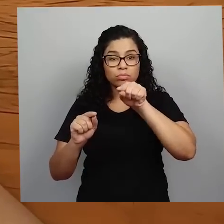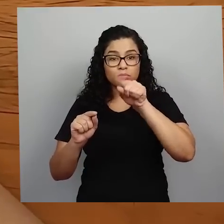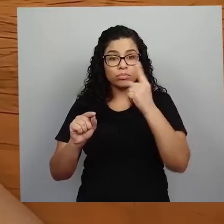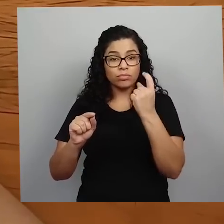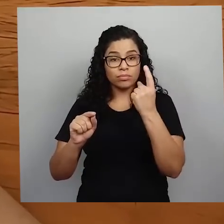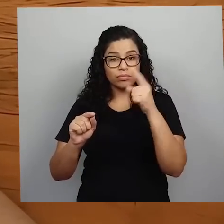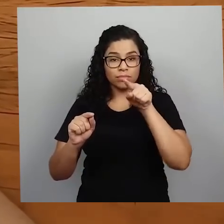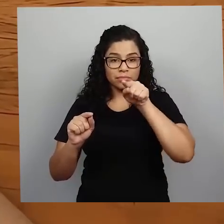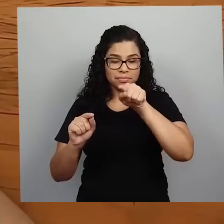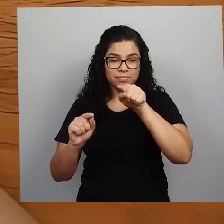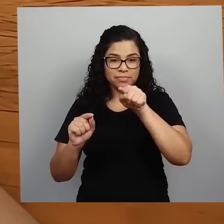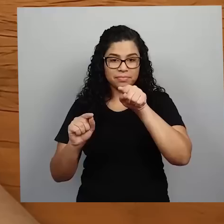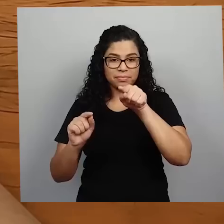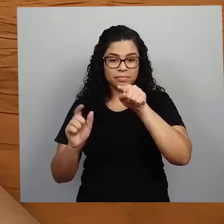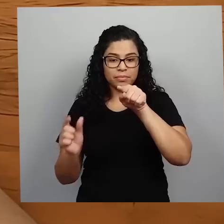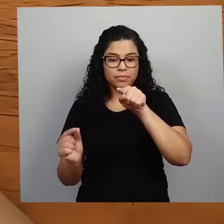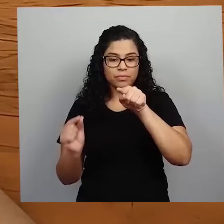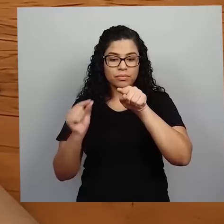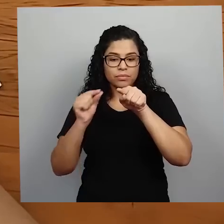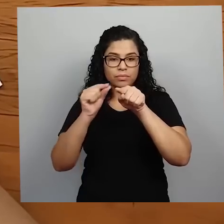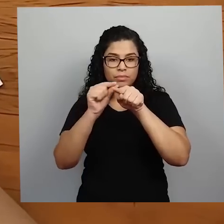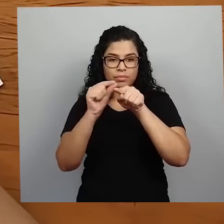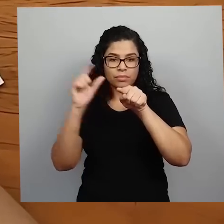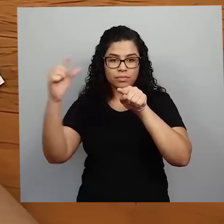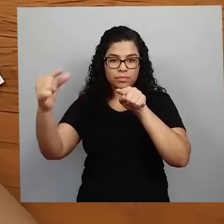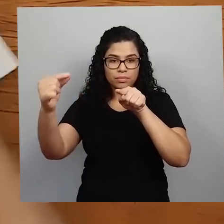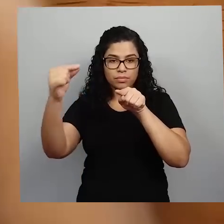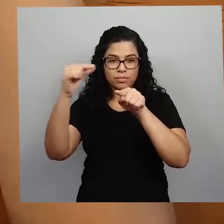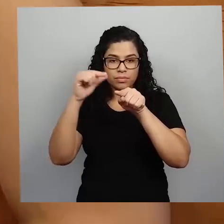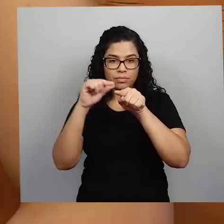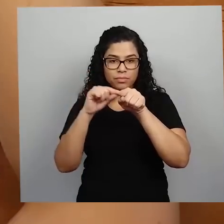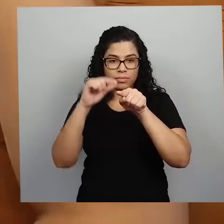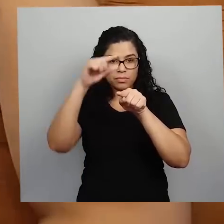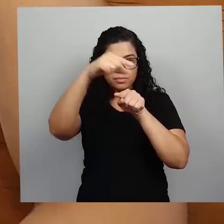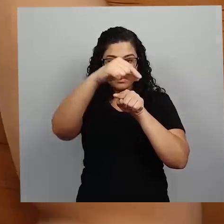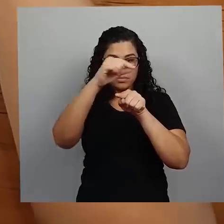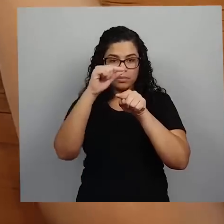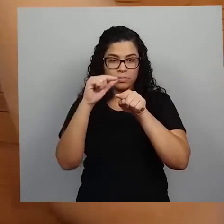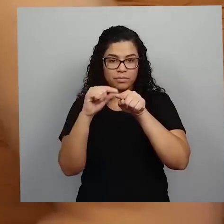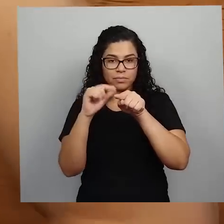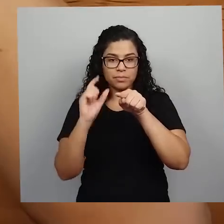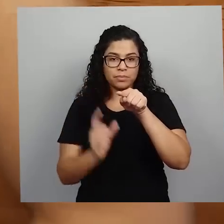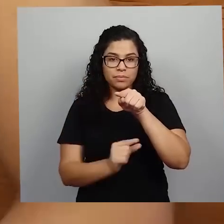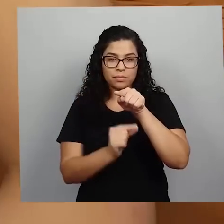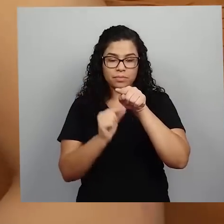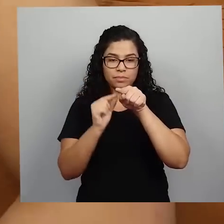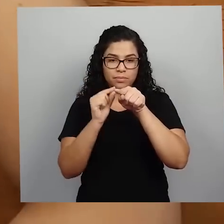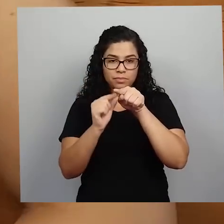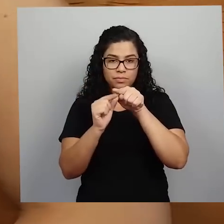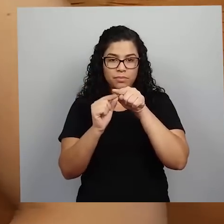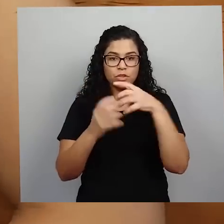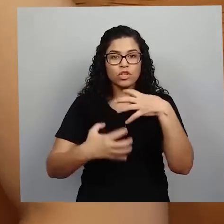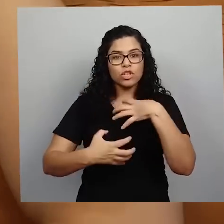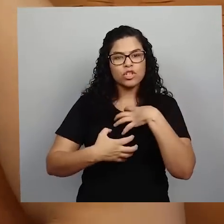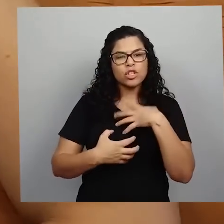vou vir dobrando para formar como se fosse um telhadinho de uma casa.